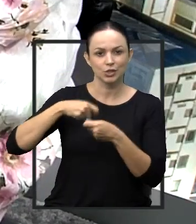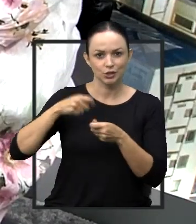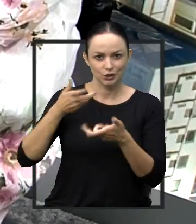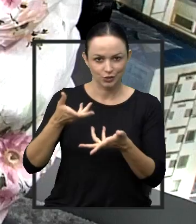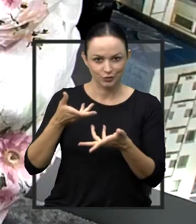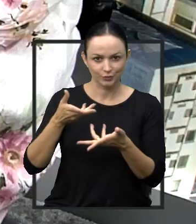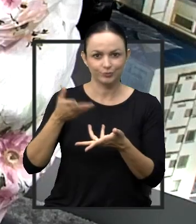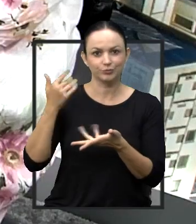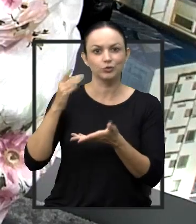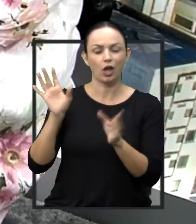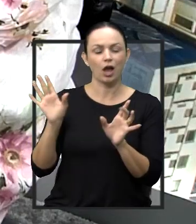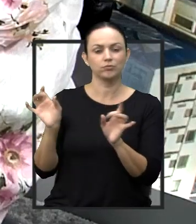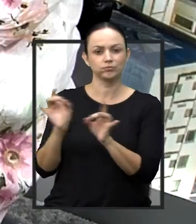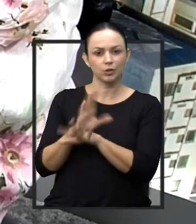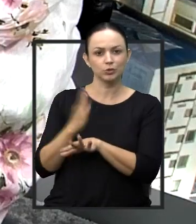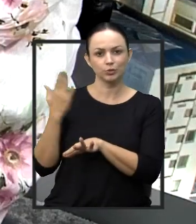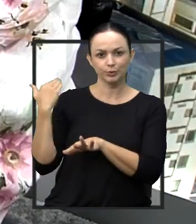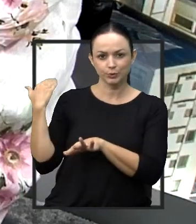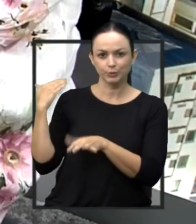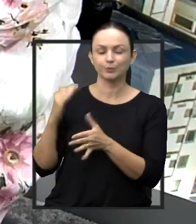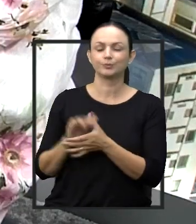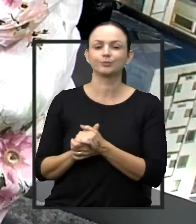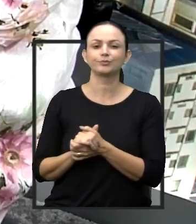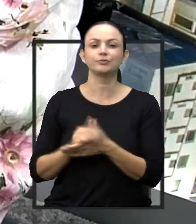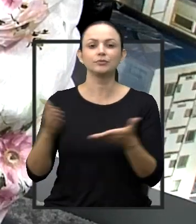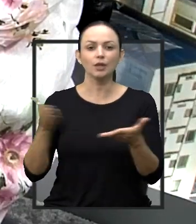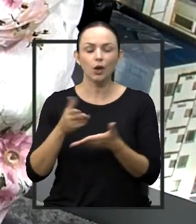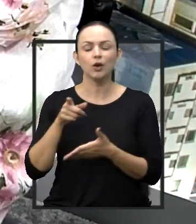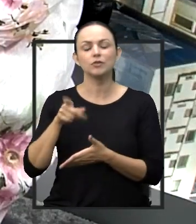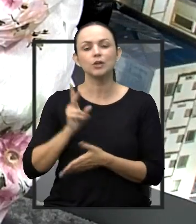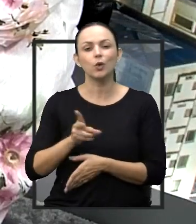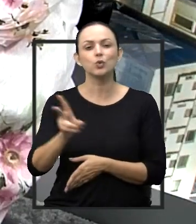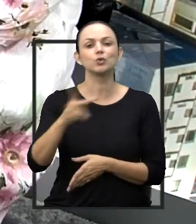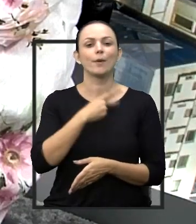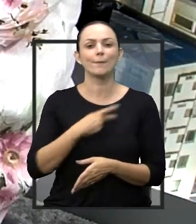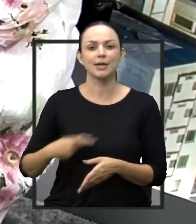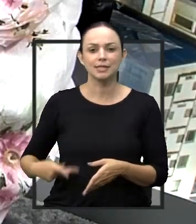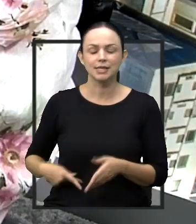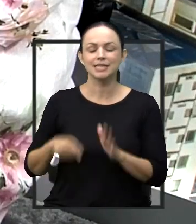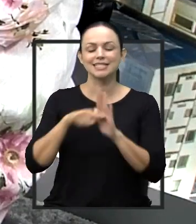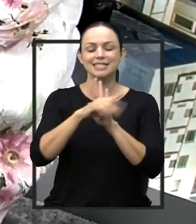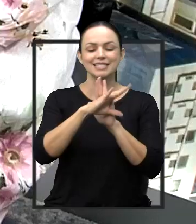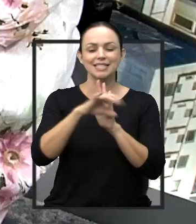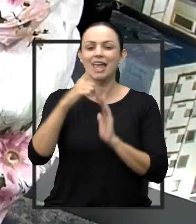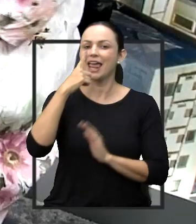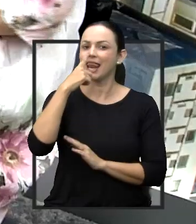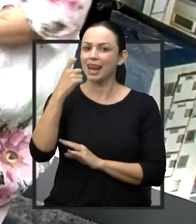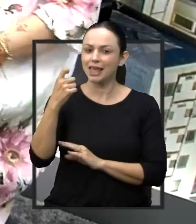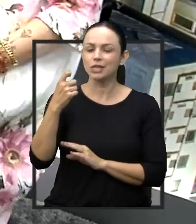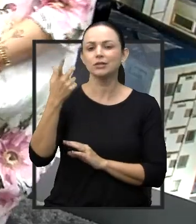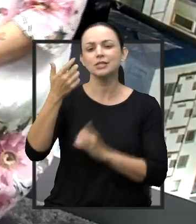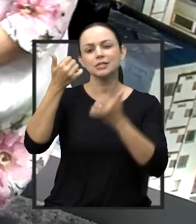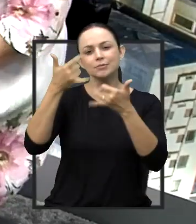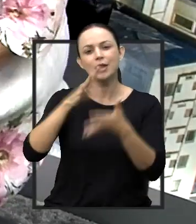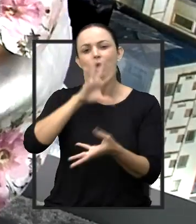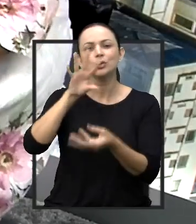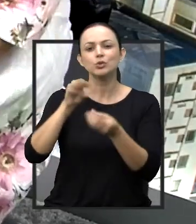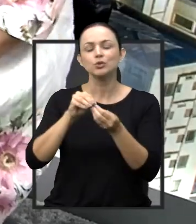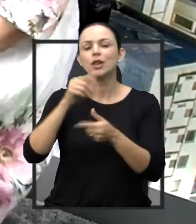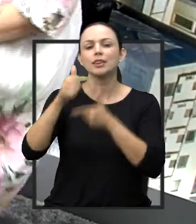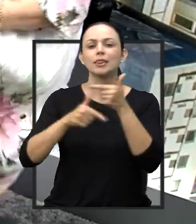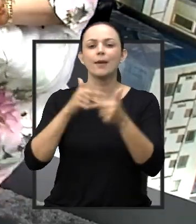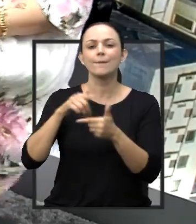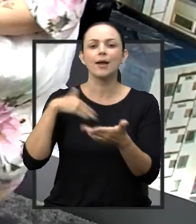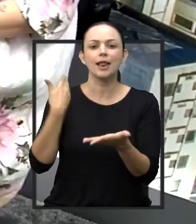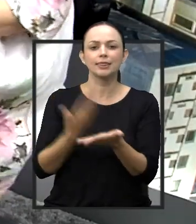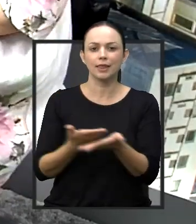Administrativa, que já se encerrou recentemente, e segue presidindo agora a SEI do Lixo. Gostaria que a senhora fizesse um balanço, né, dos trabalhos